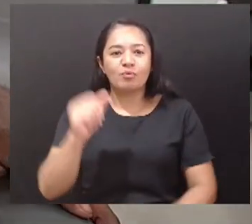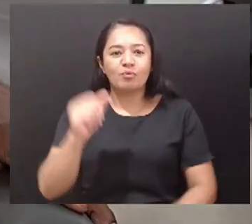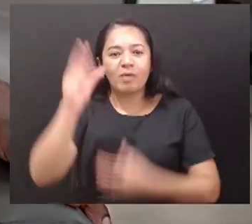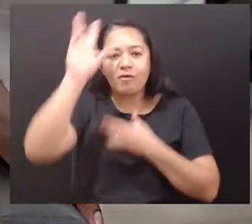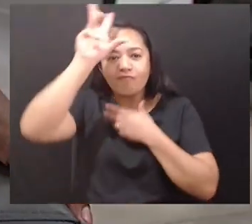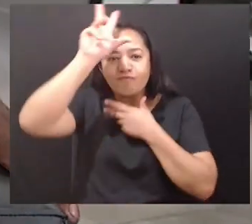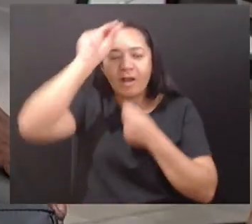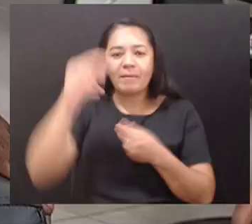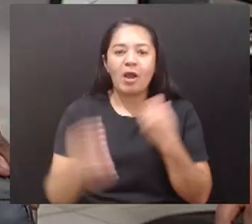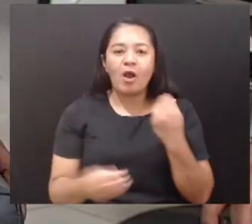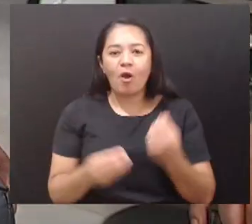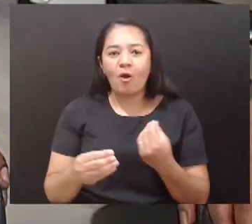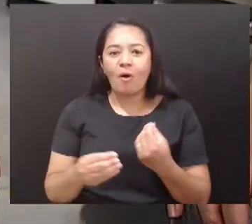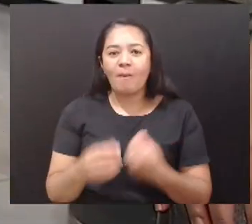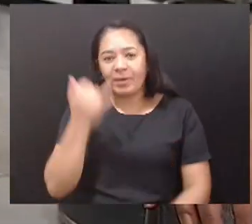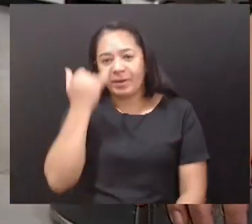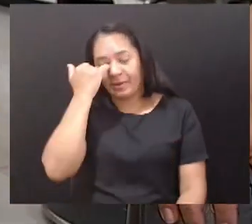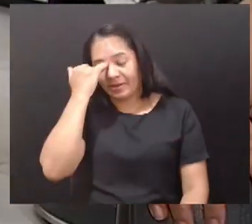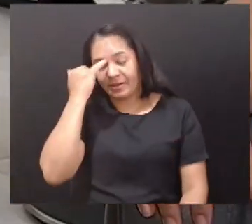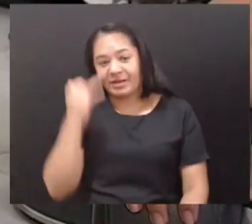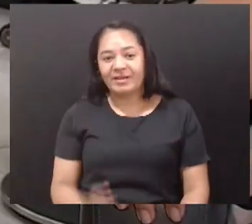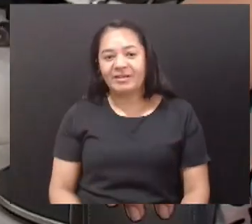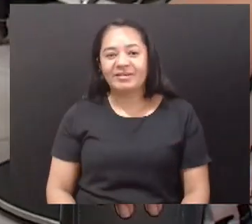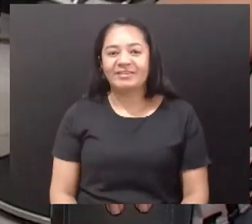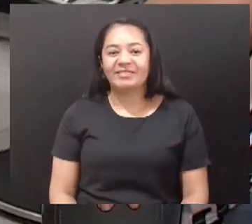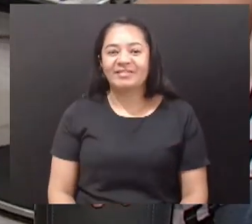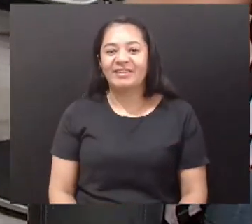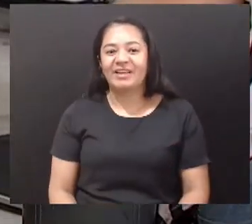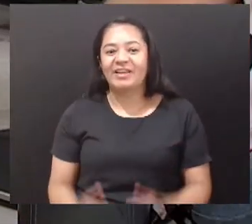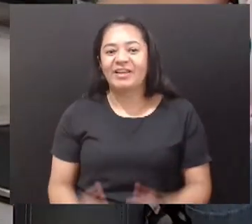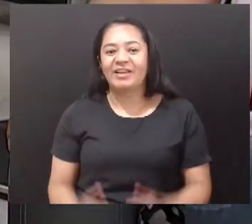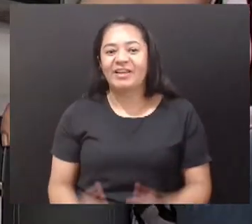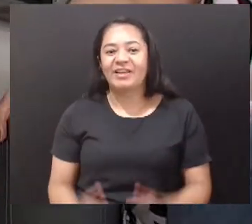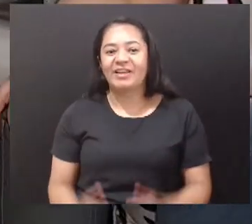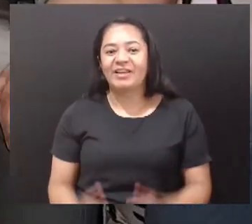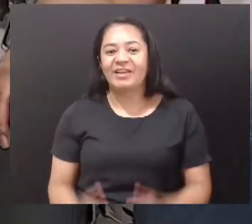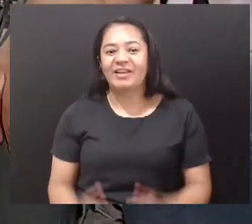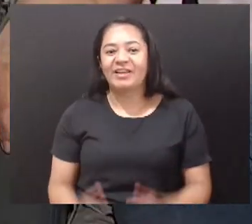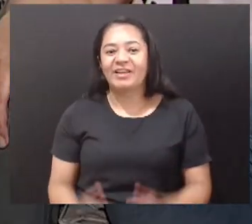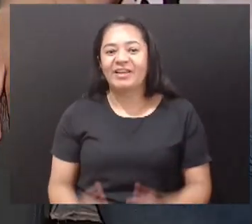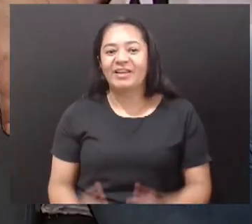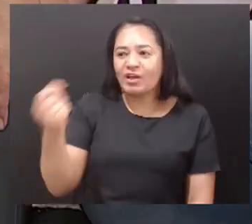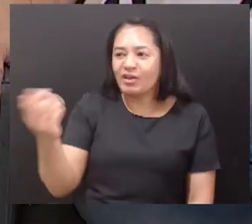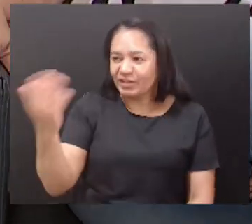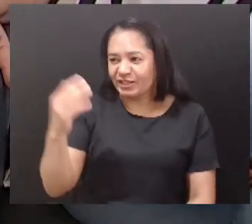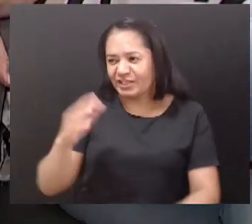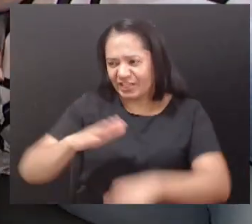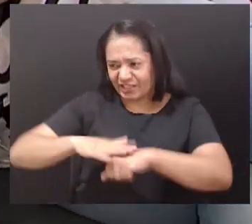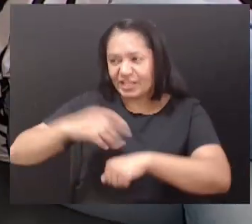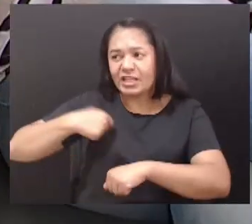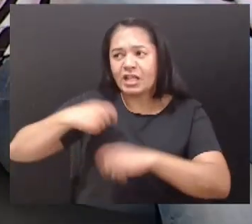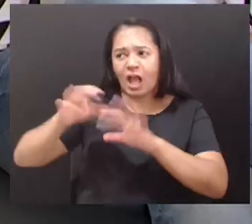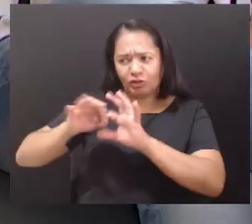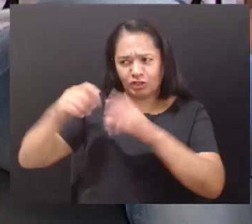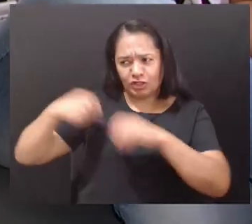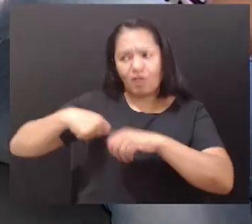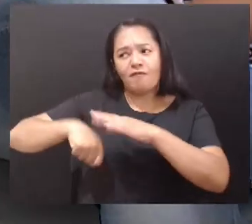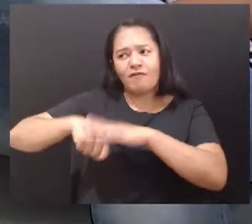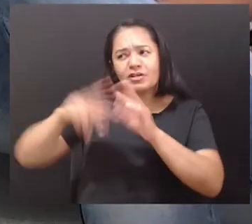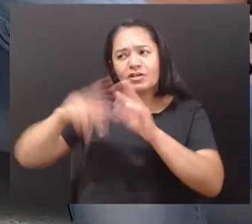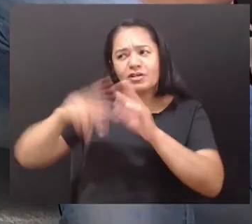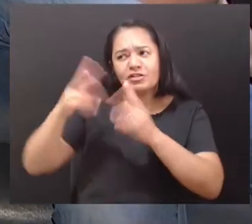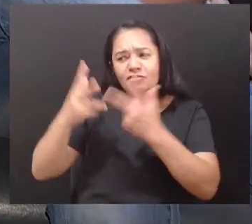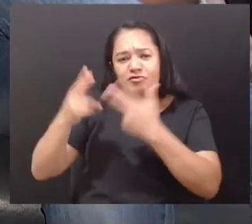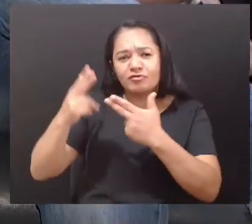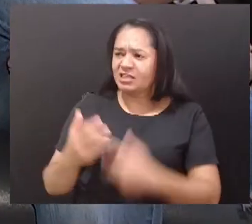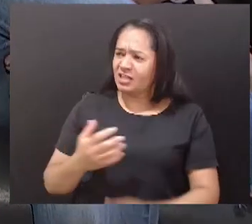mídia não vir para cima. Aí eu cheguei no Nego Velho que trabalhava com a gente, falei para ele, pô, deixa eu fazer esse desenho na sua cabeça. Ele falou, pô, que esse bicho feio, cara, vou fazer